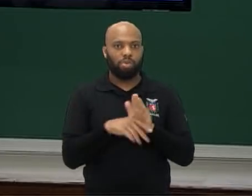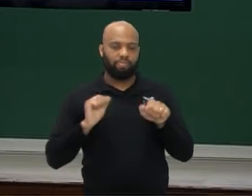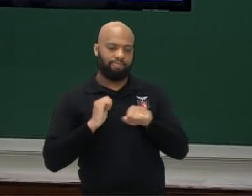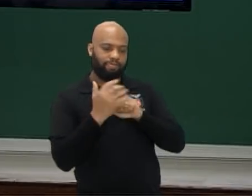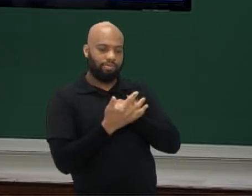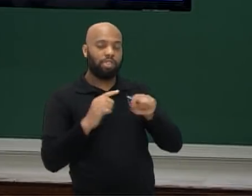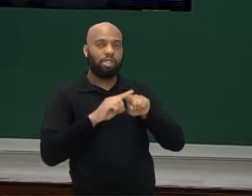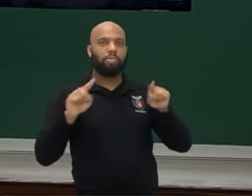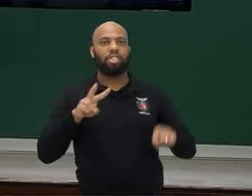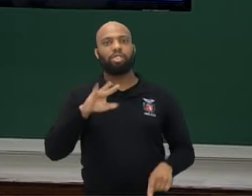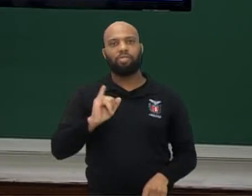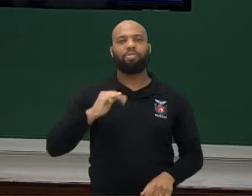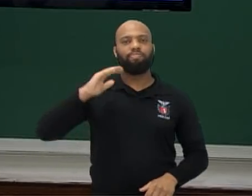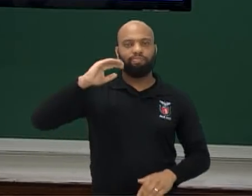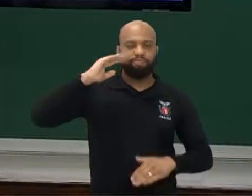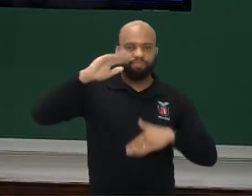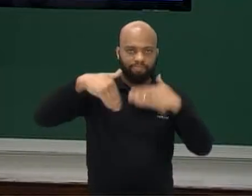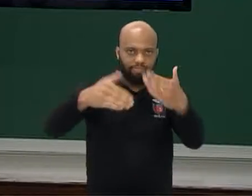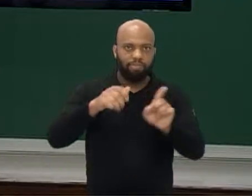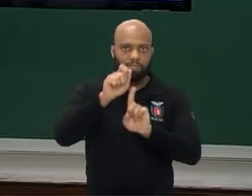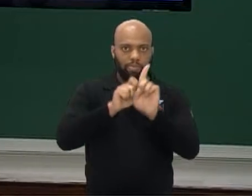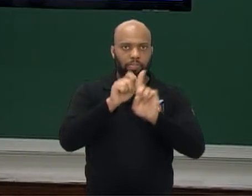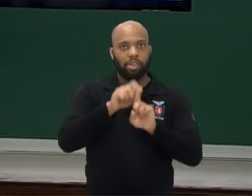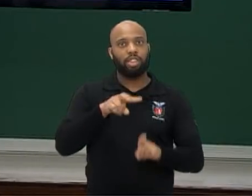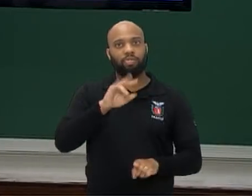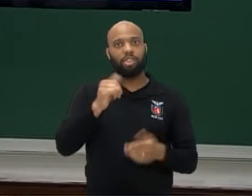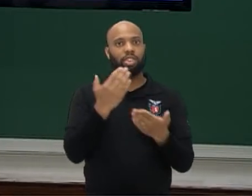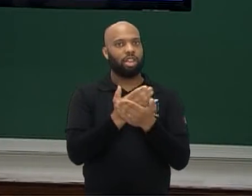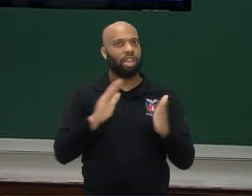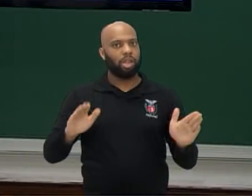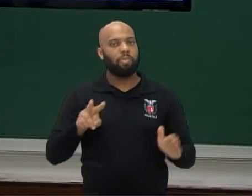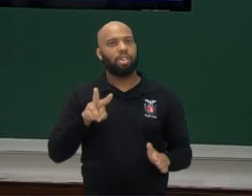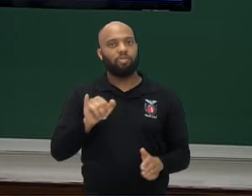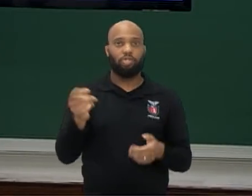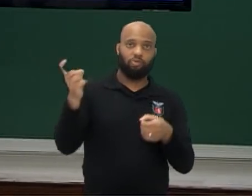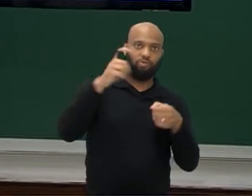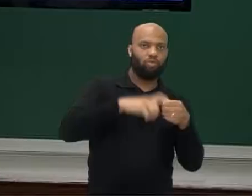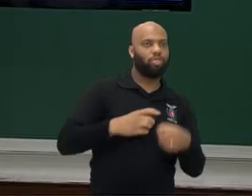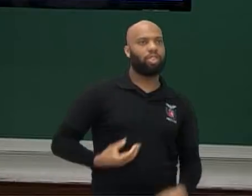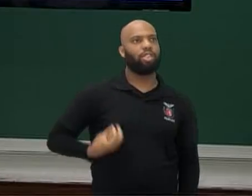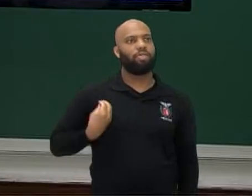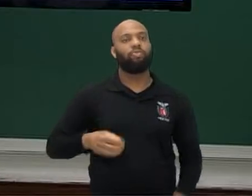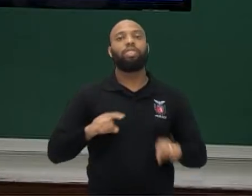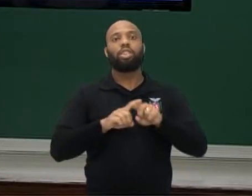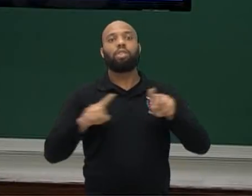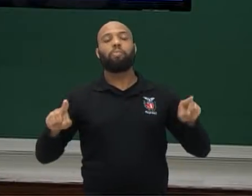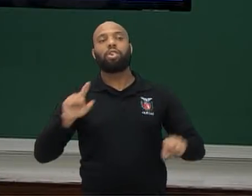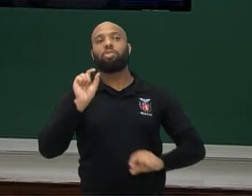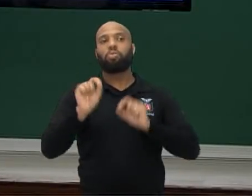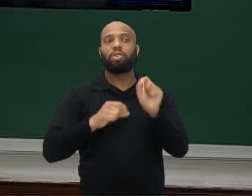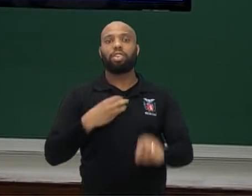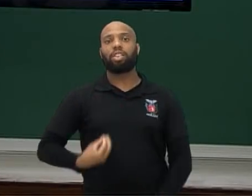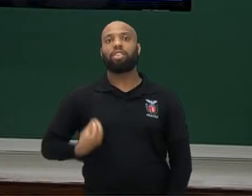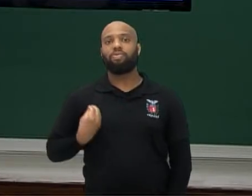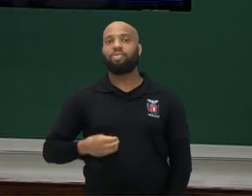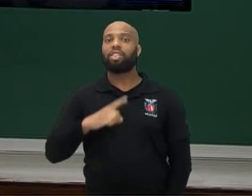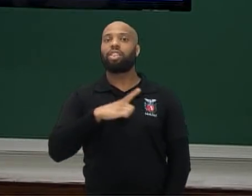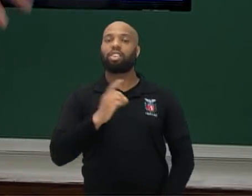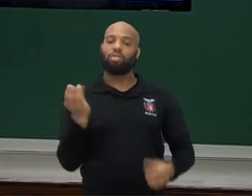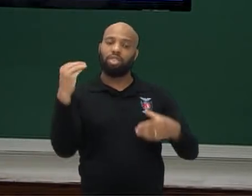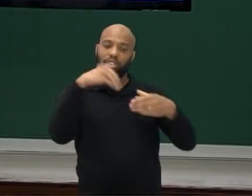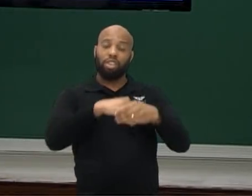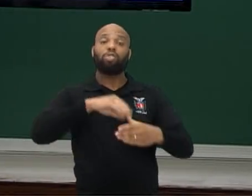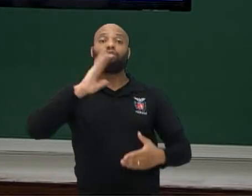se Deus quiser, em poucos meses vai acabar com isso e vai poder voltar à nossa vida. Mas é uma vida que a gente